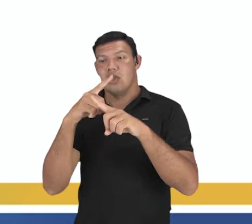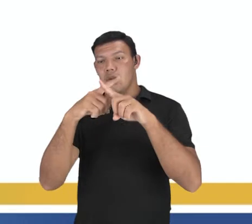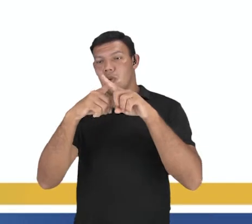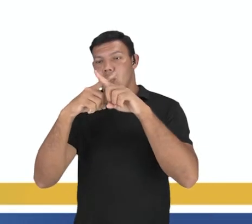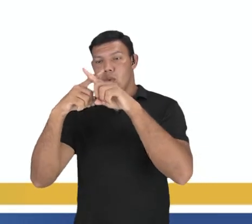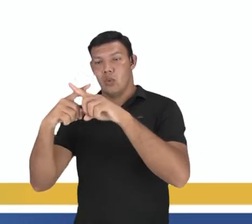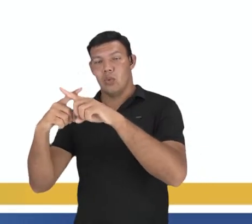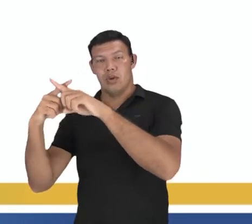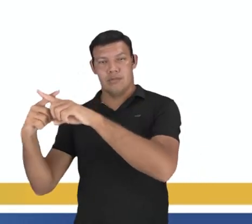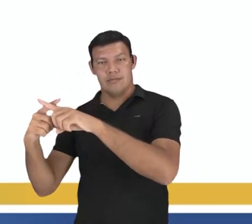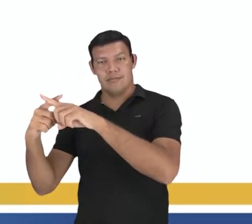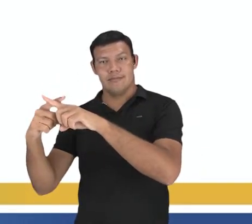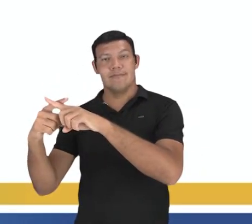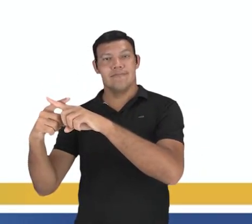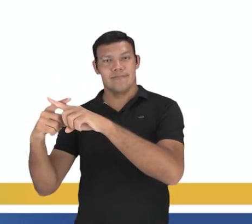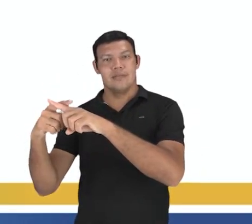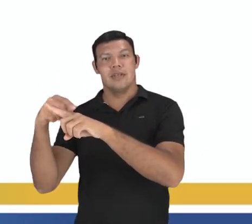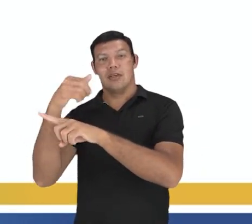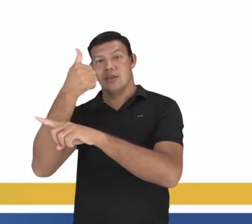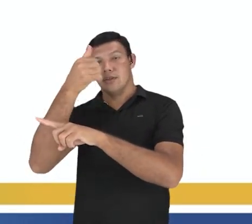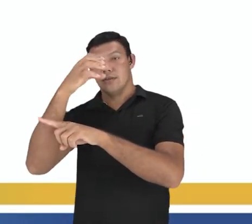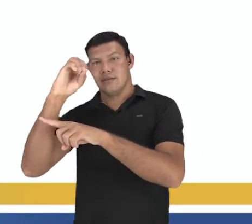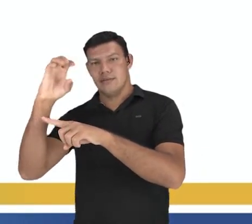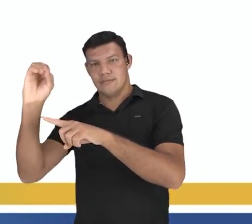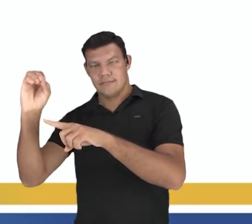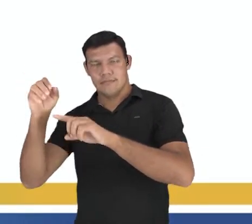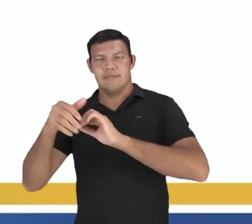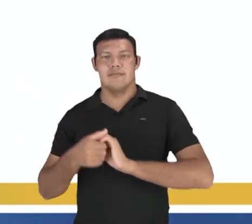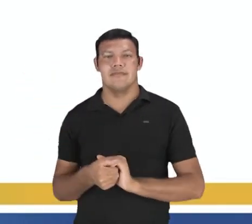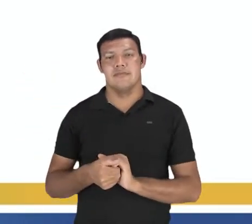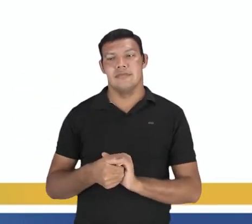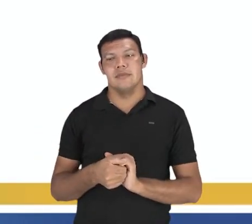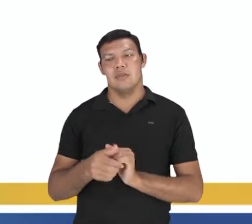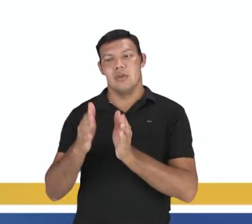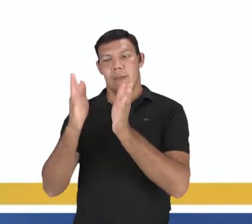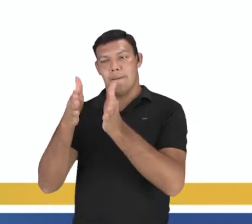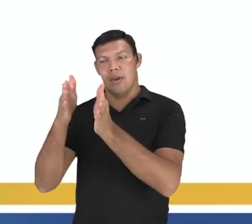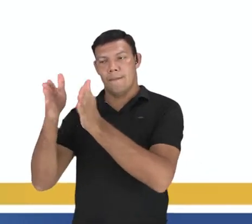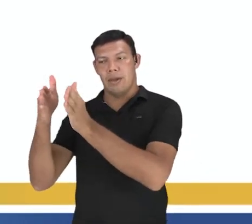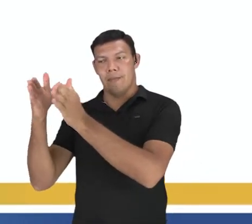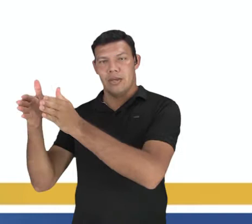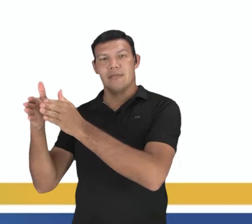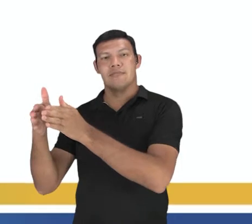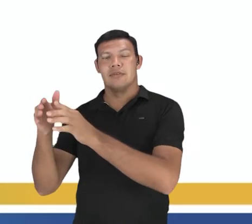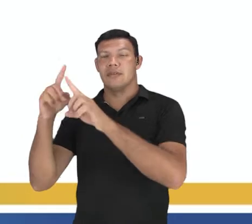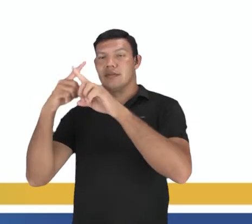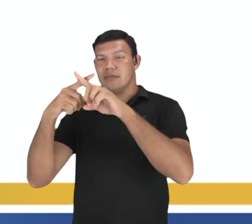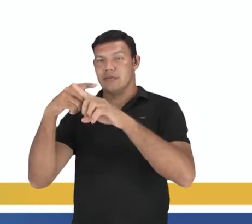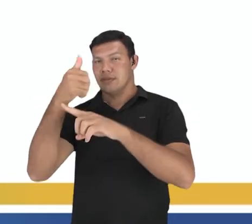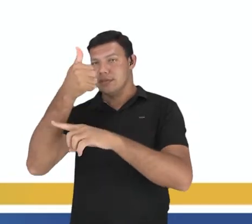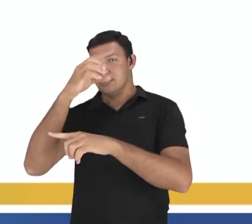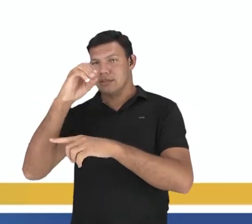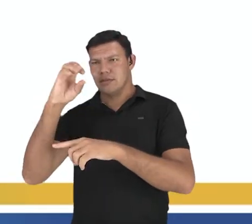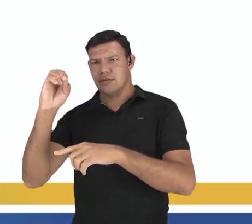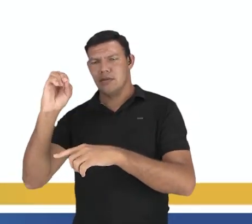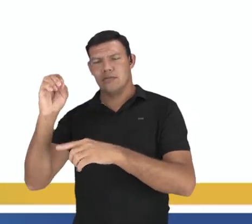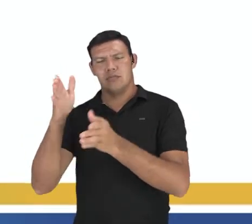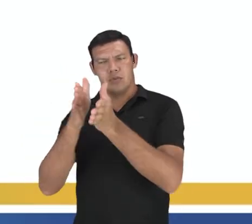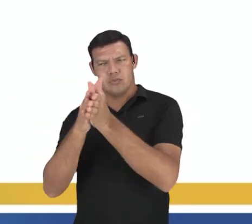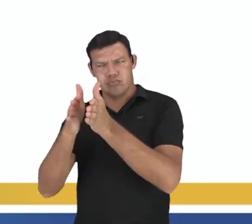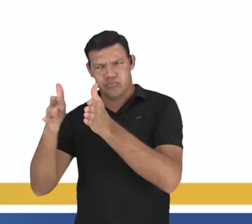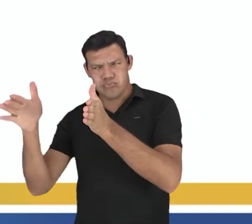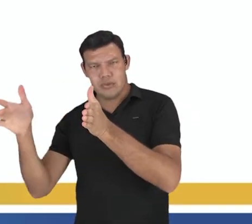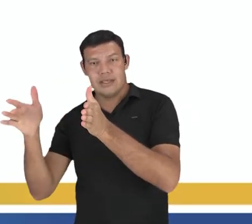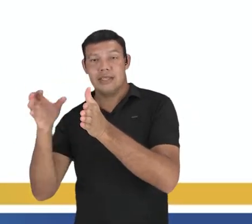eu mando duas casinhas para direita eu vou fazer uma multiplicação por sem três casinhas pé direito uma multiplicação por mil por outro